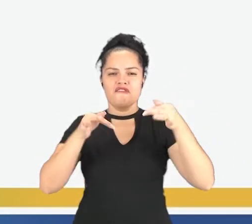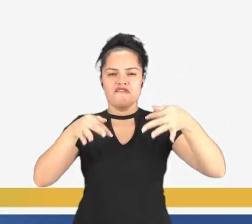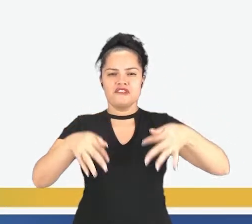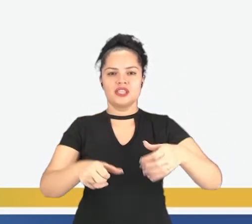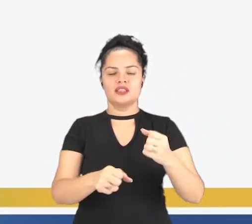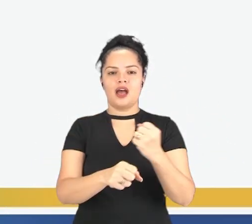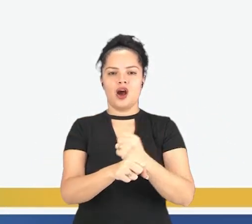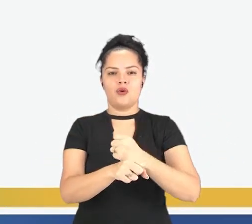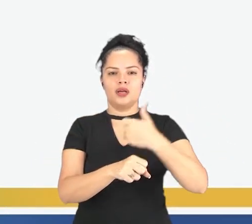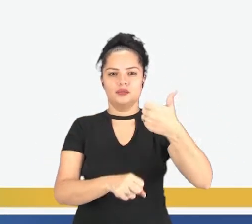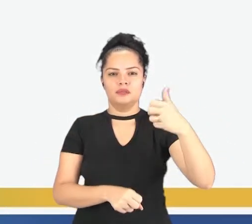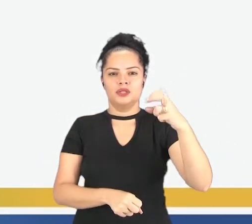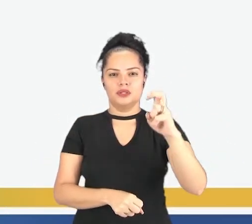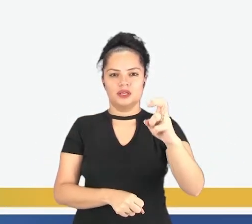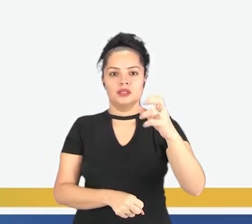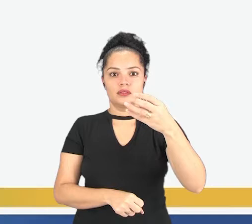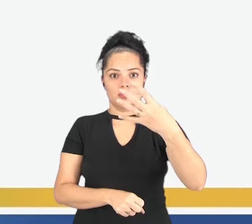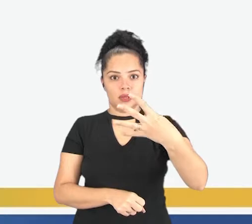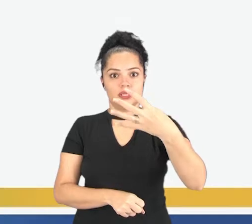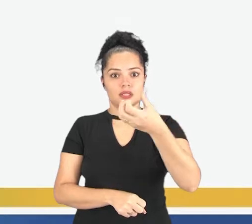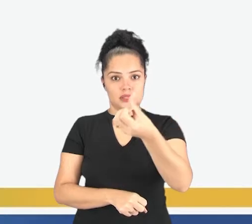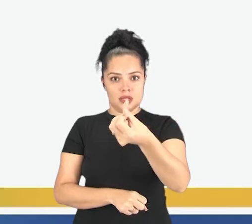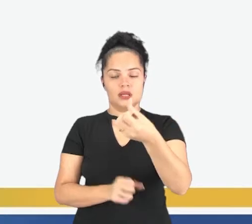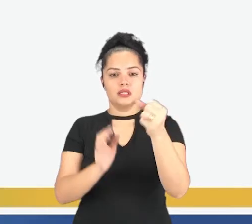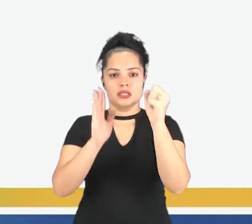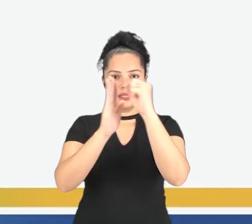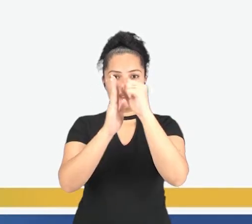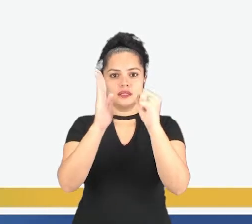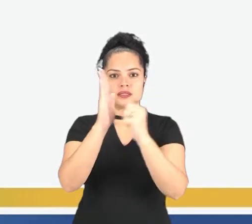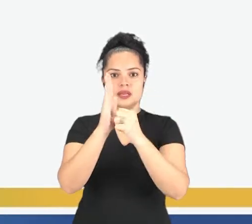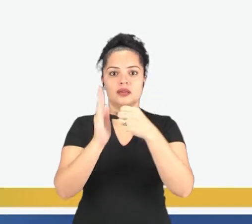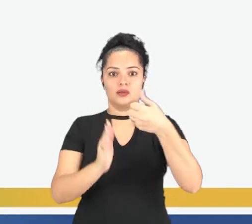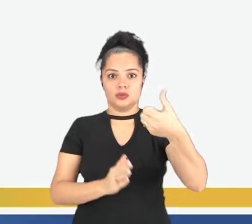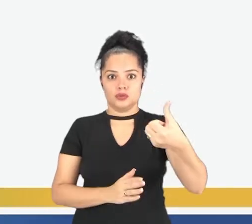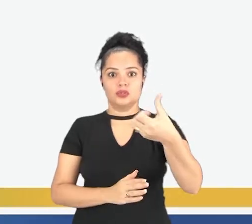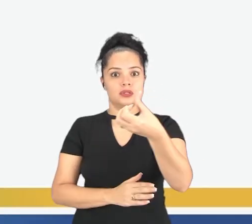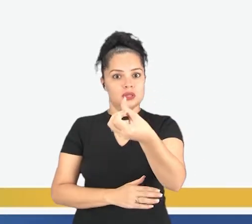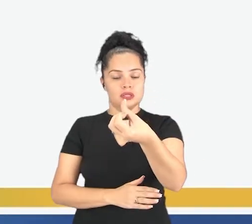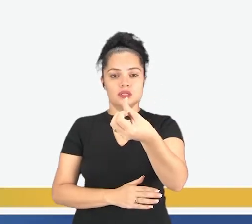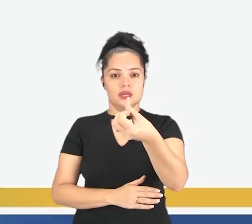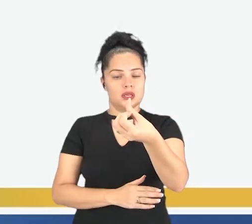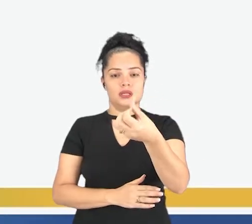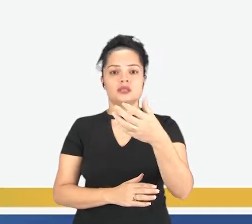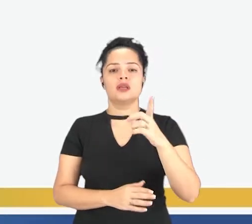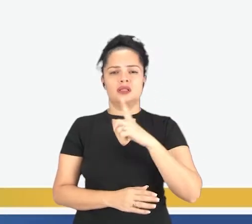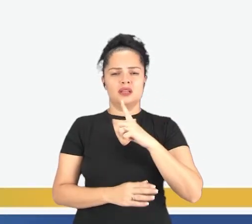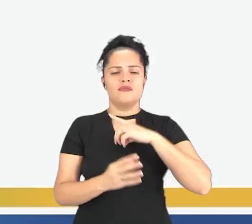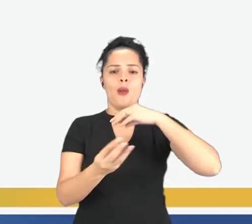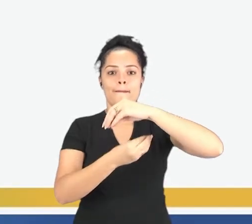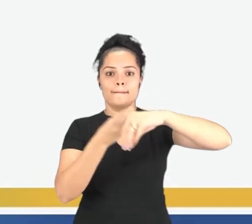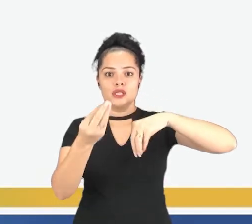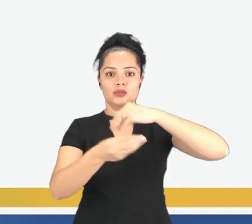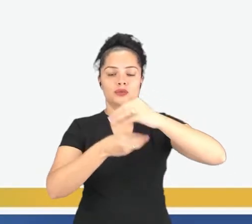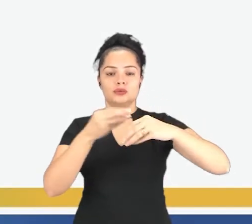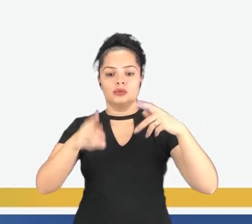destaca 1546, né? Século XVI, ou seja, não é que eles foram extintos totalmente, mas eles se misturaram com outros